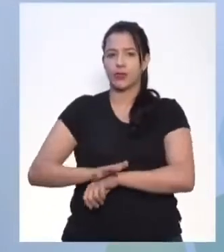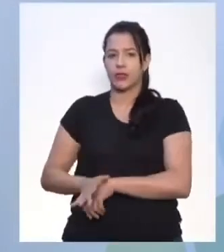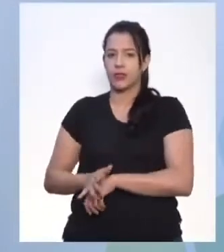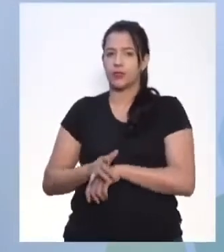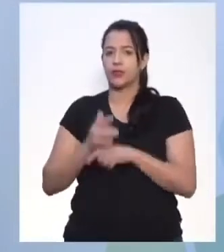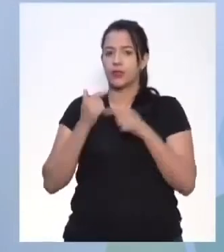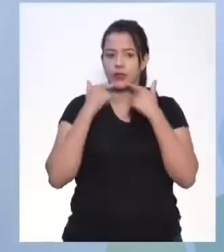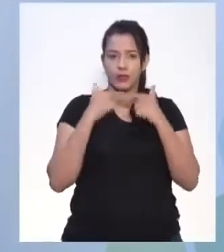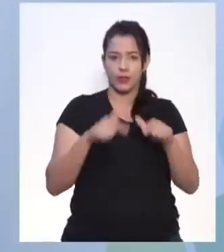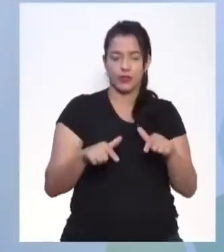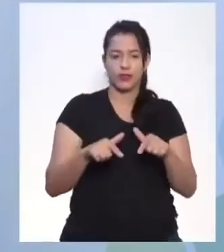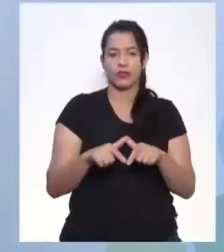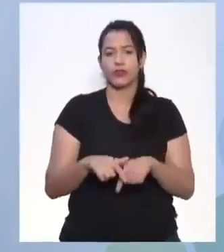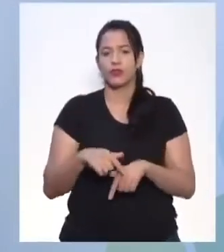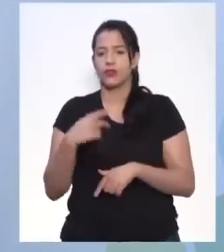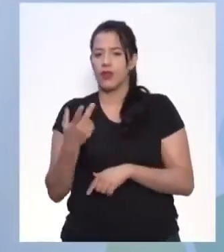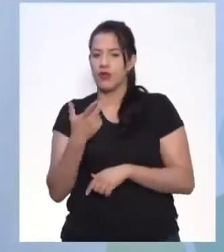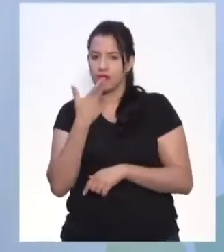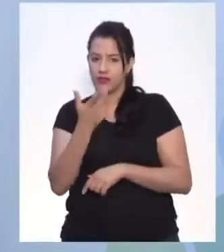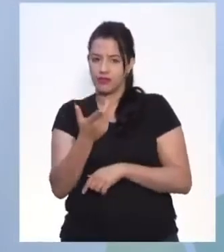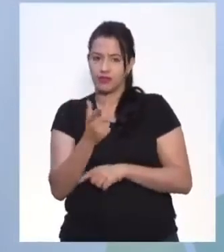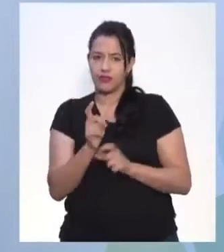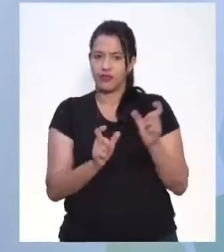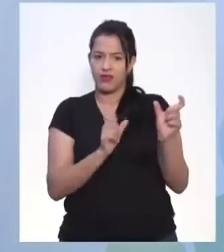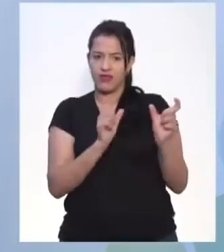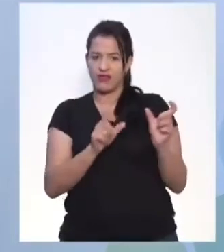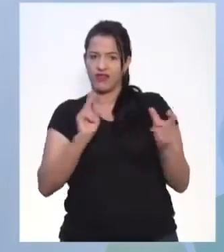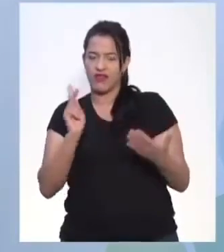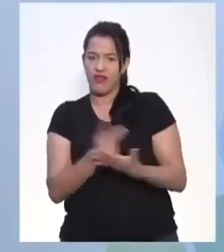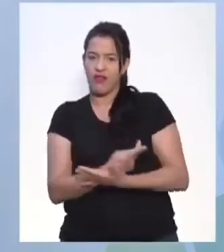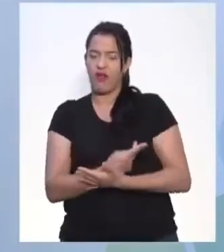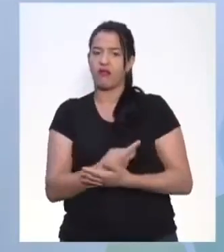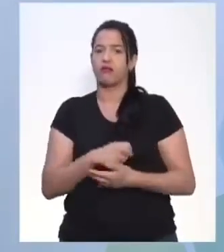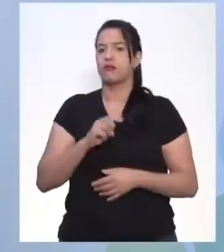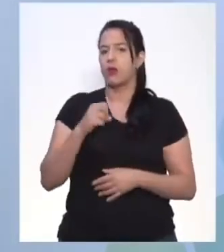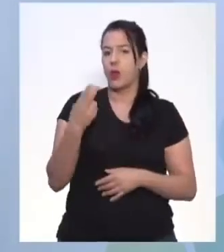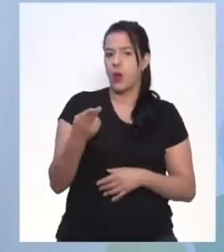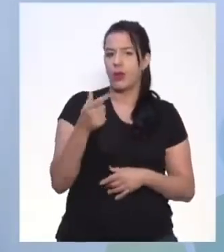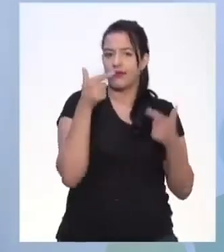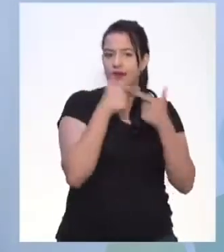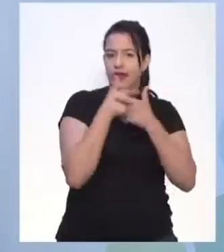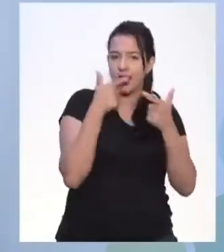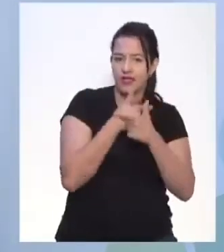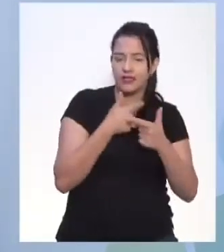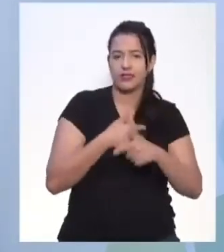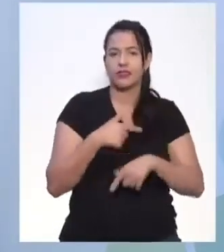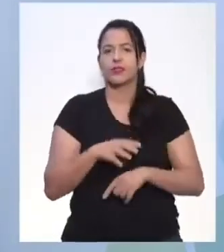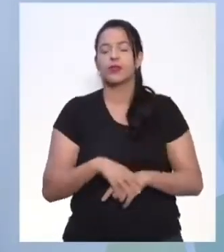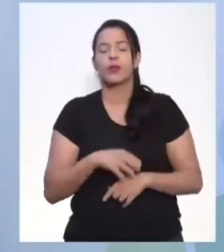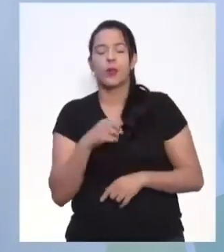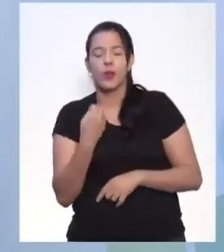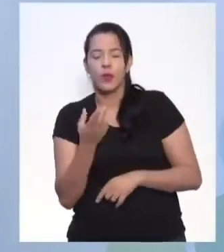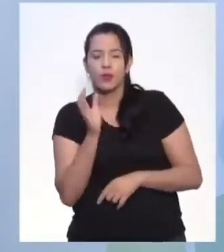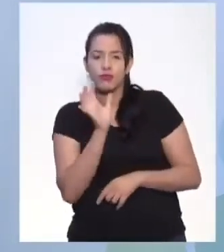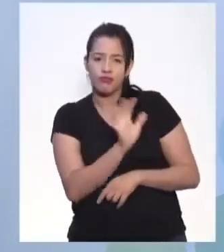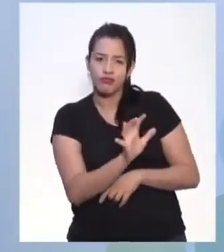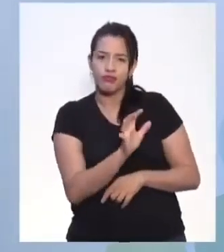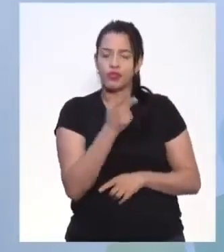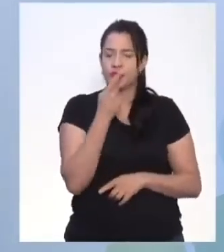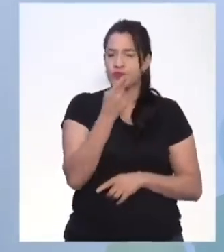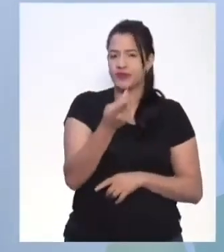Que nada mais é do que aquela questão. Olha como essa pessoa está falando errado, você ficar rindo, debochando do modo como a pessoa